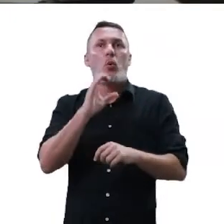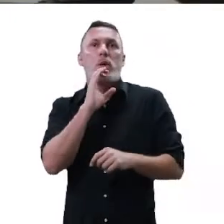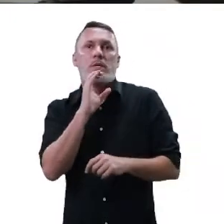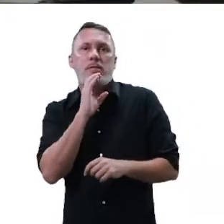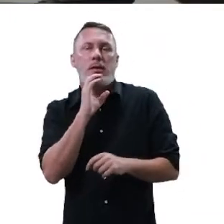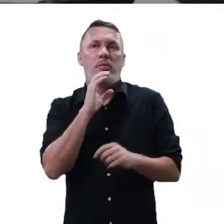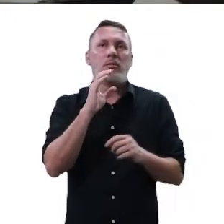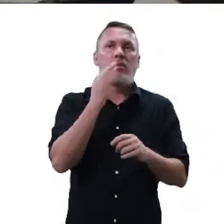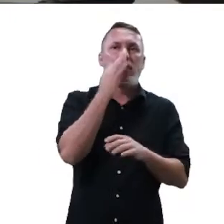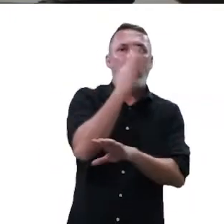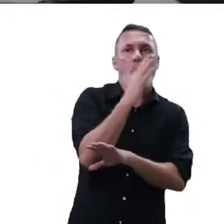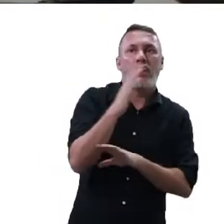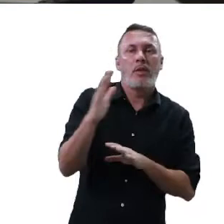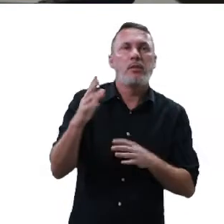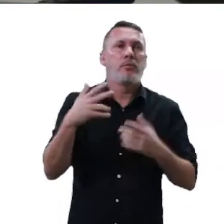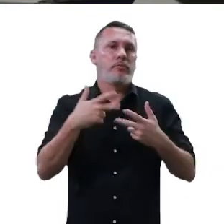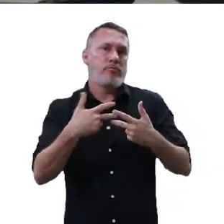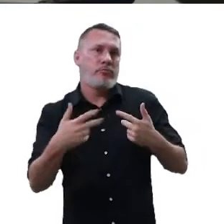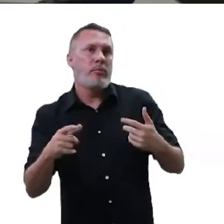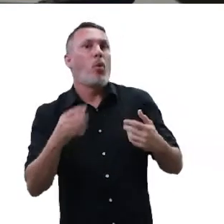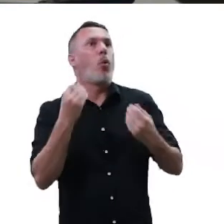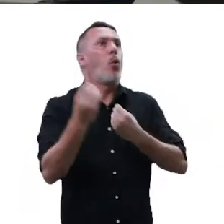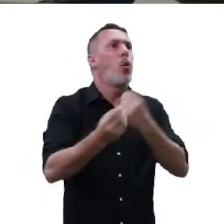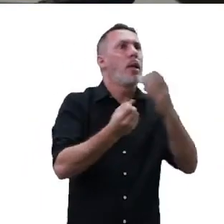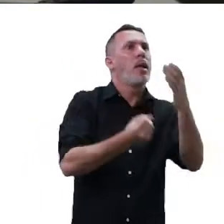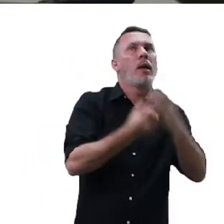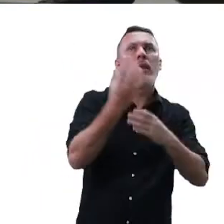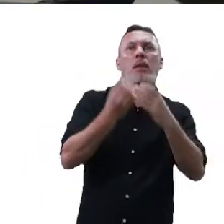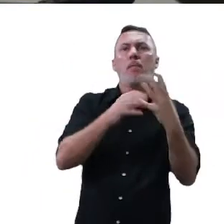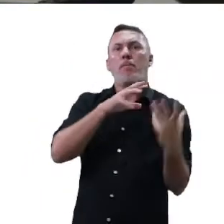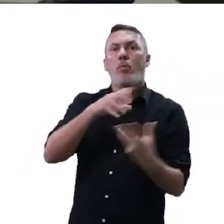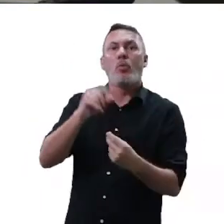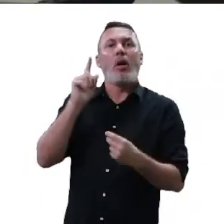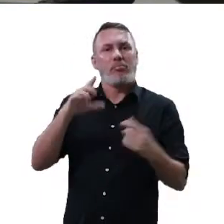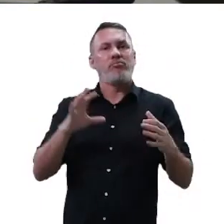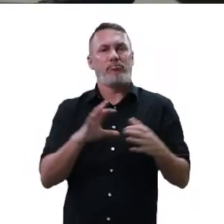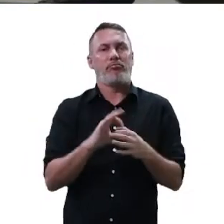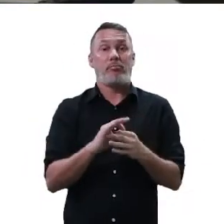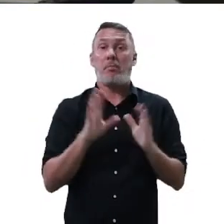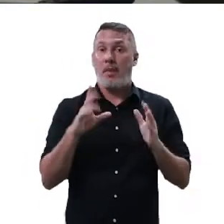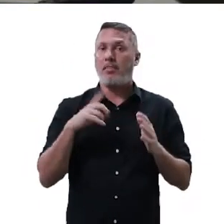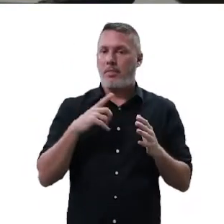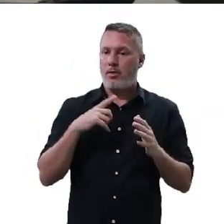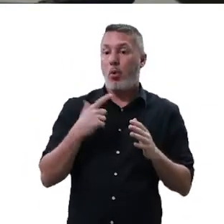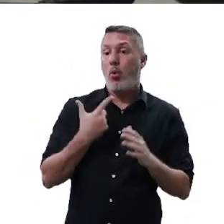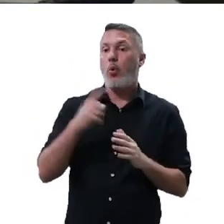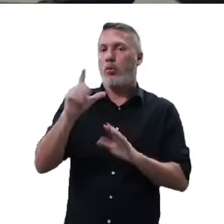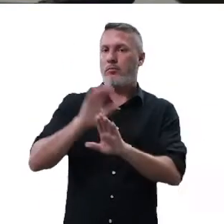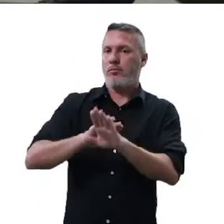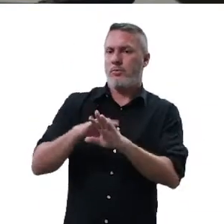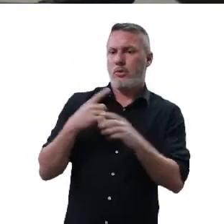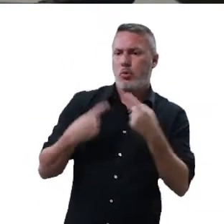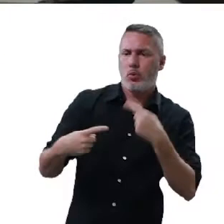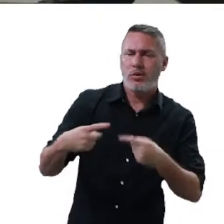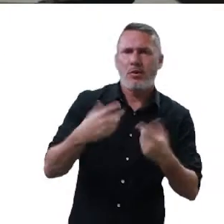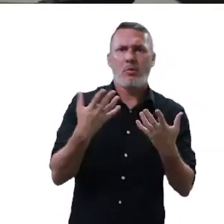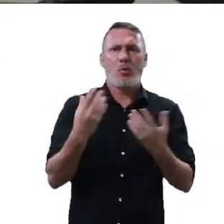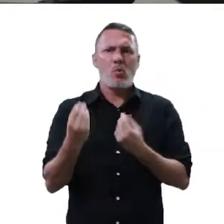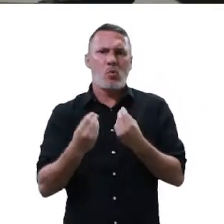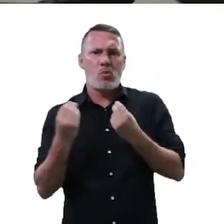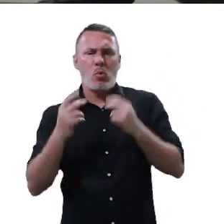As discussões de cunho mais, digamos, que hoje a gente chamaria, né, da